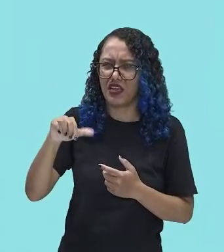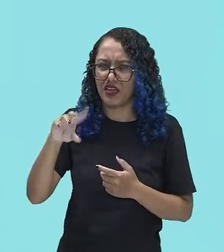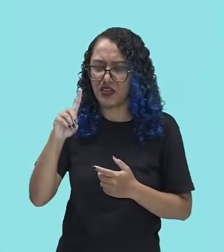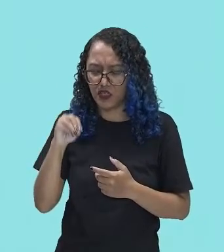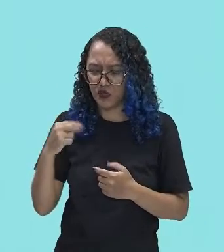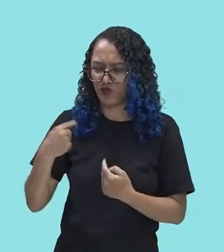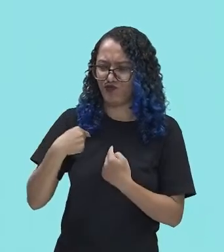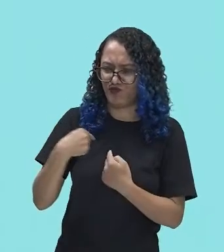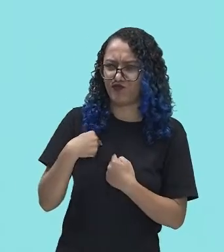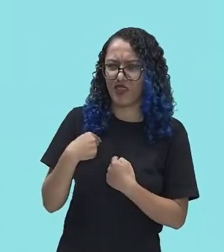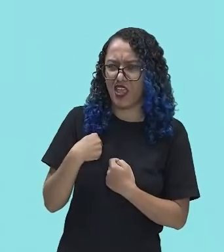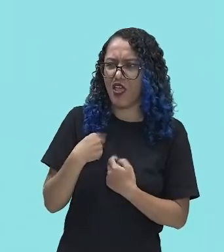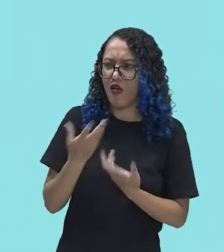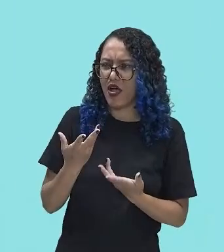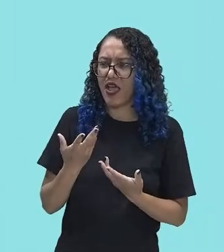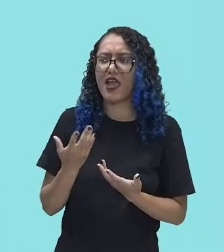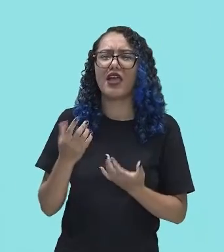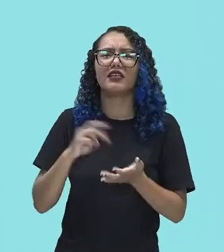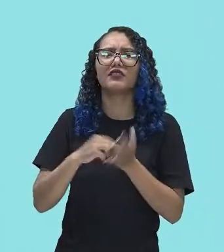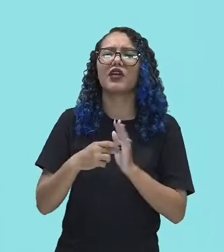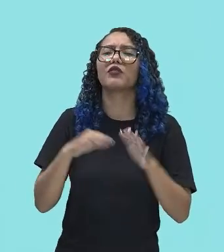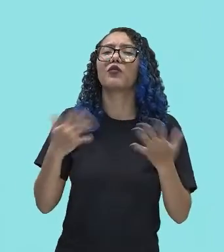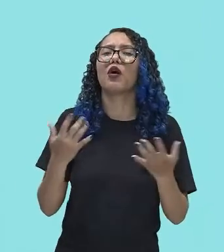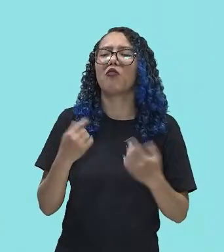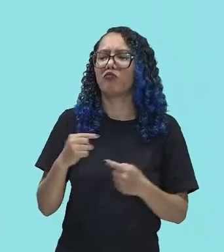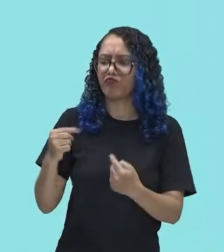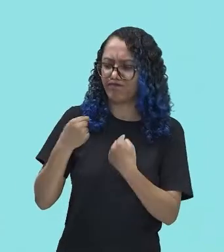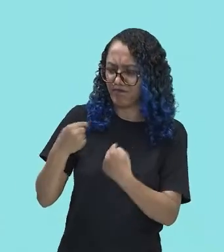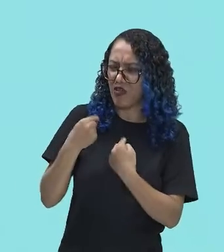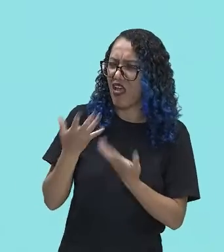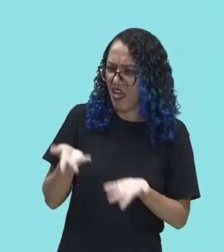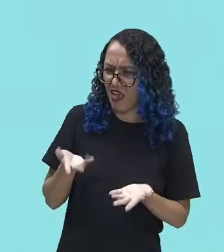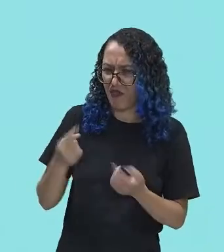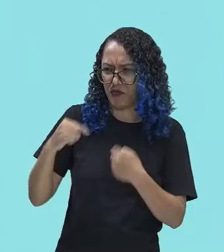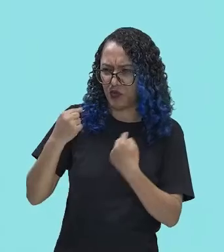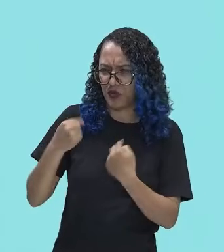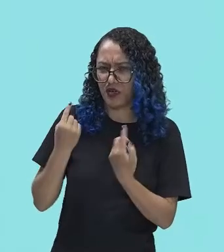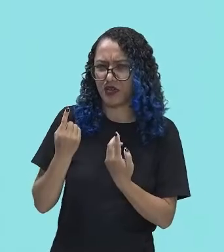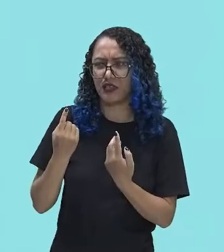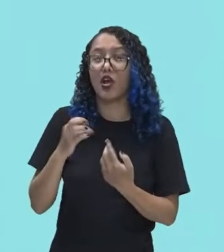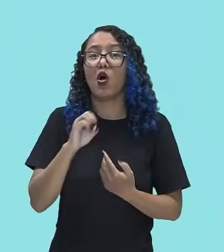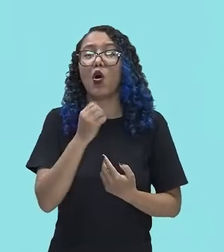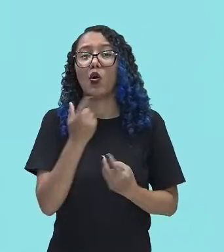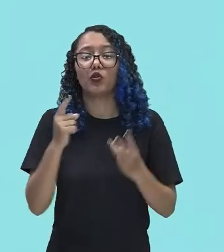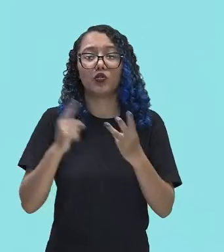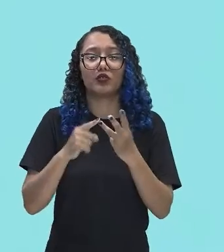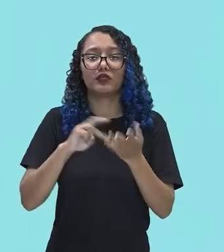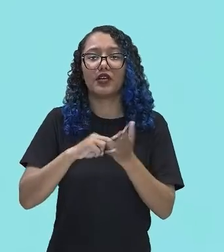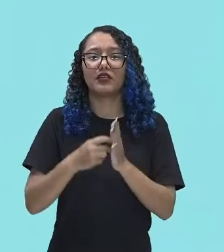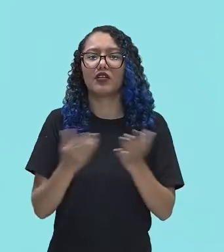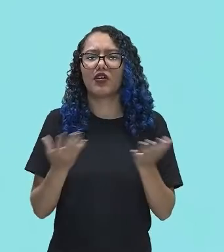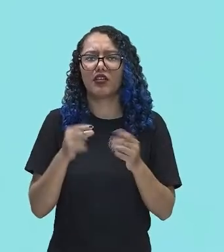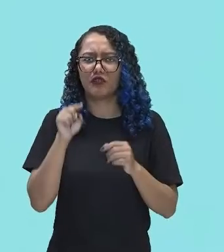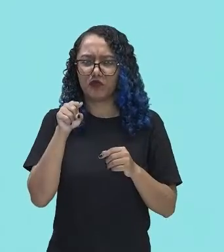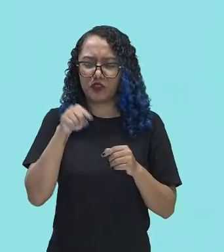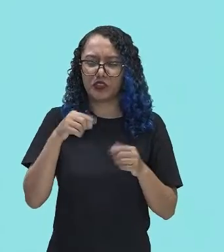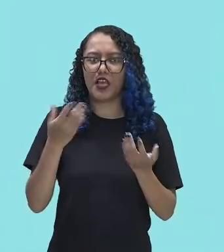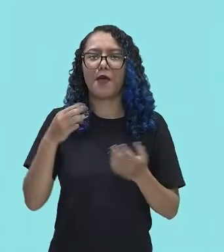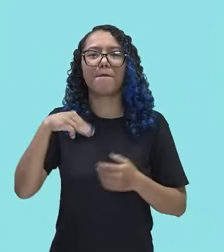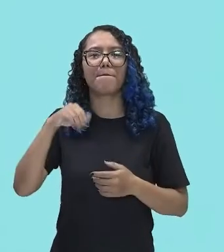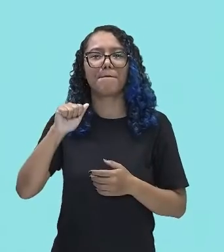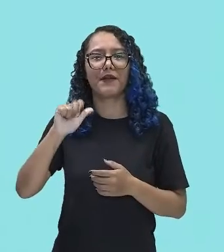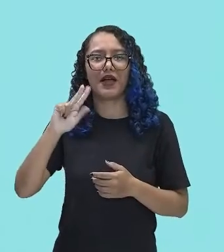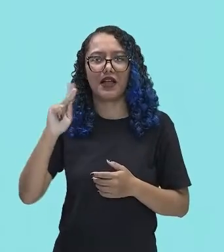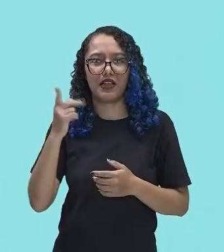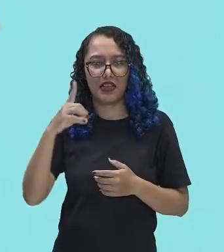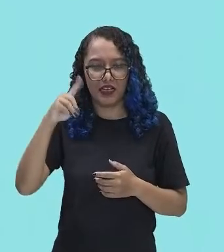me zoando, tá brincando com a minha cara? Hoje o malhado, né? Pô, tá malhado. Tá se referindo ao quê? Ao que você tá com